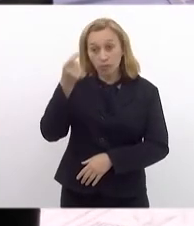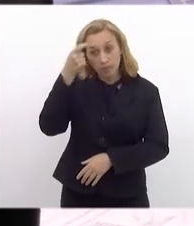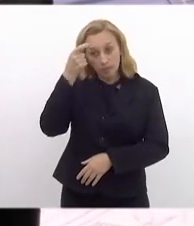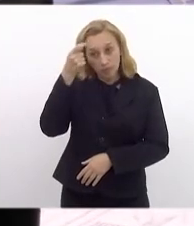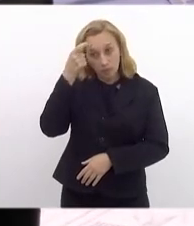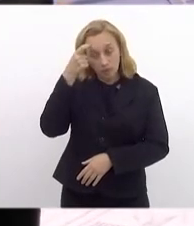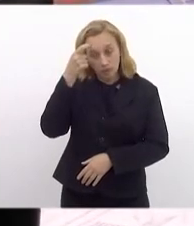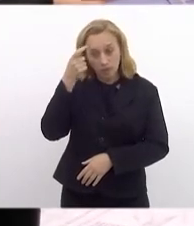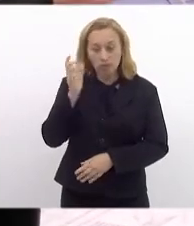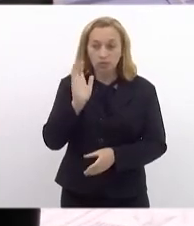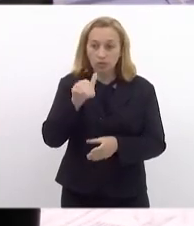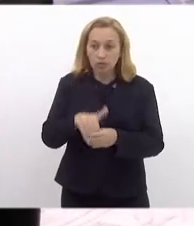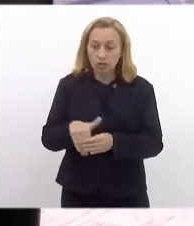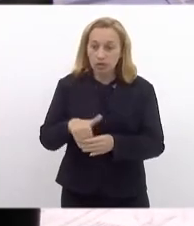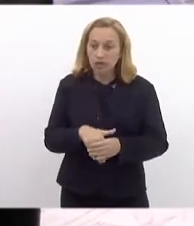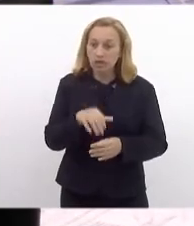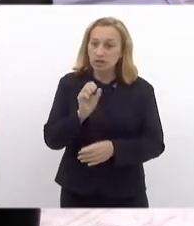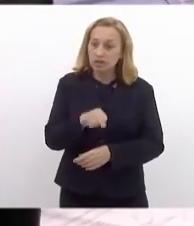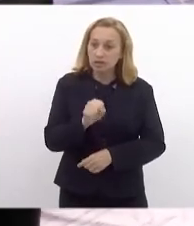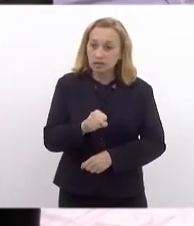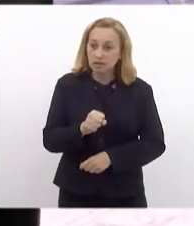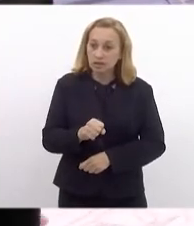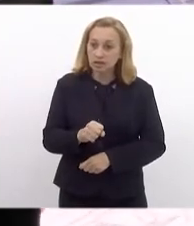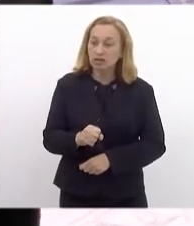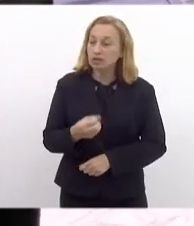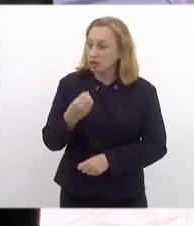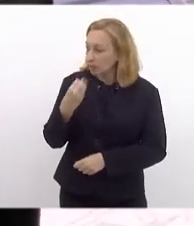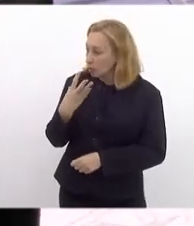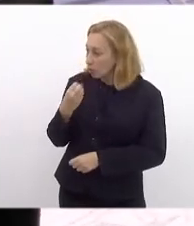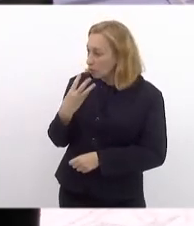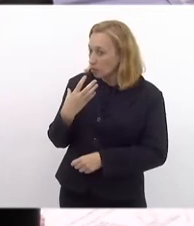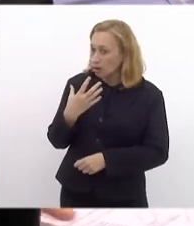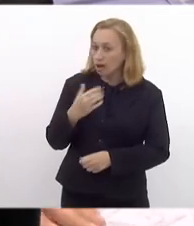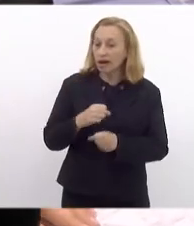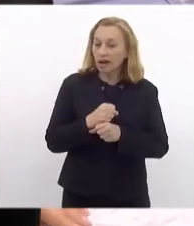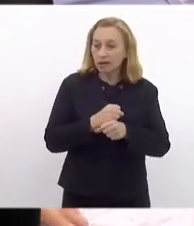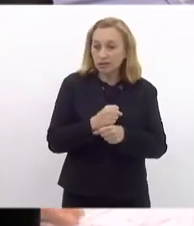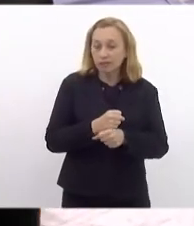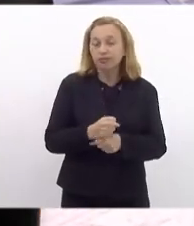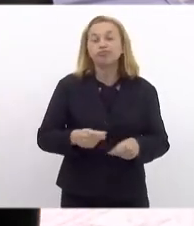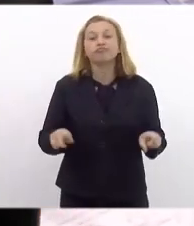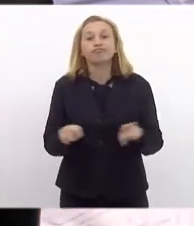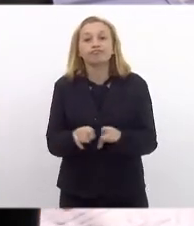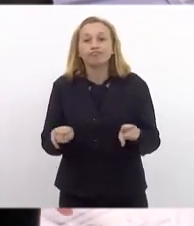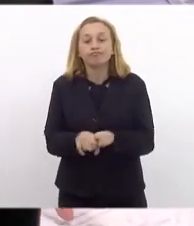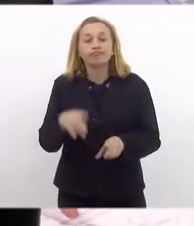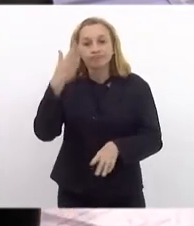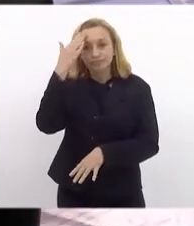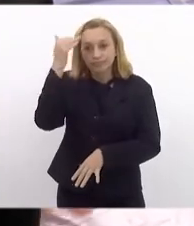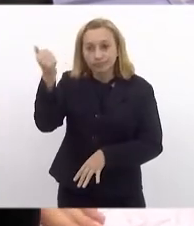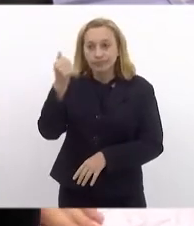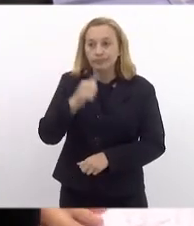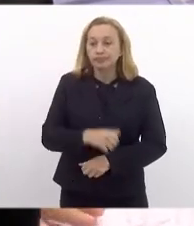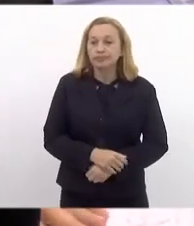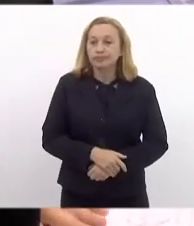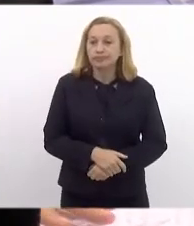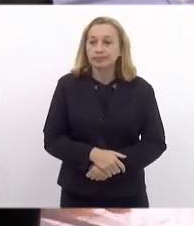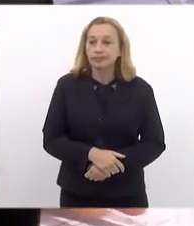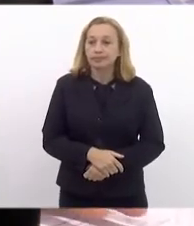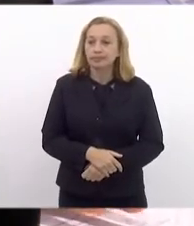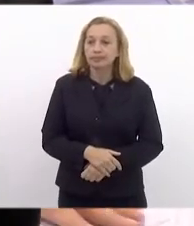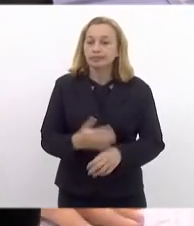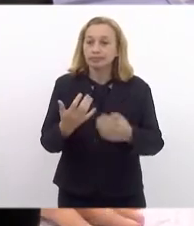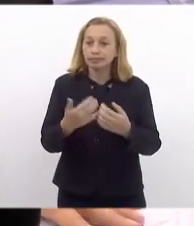Eu votei favorável e ela tá dando certo há uma década e também sei que